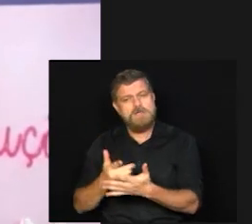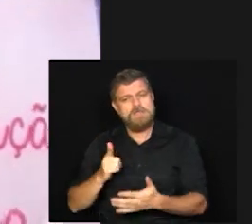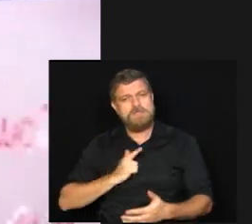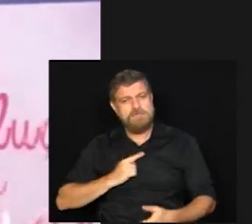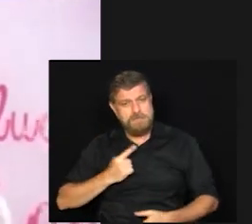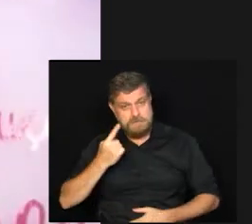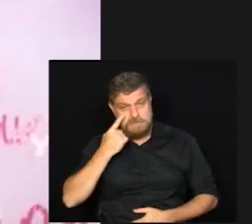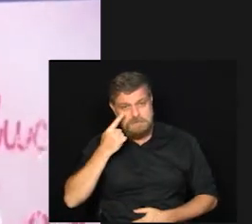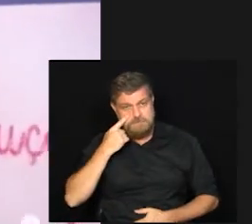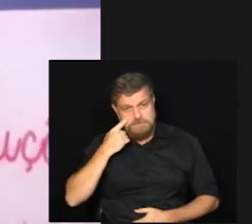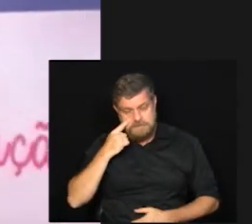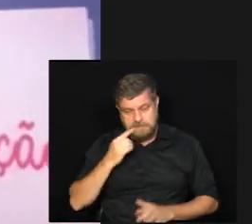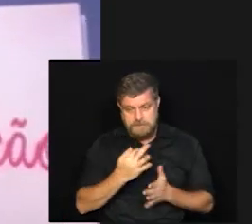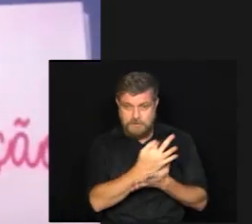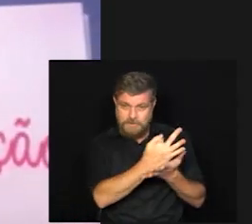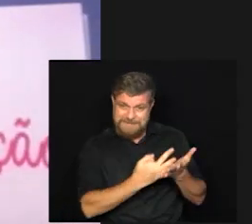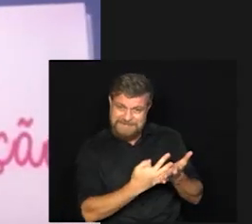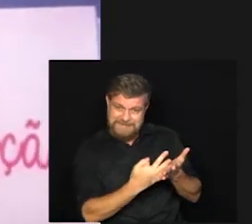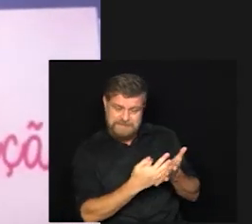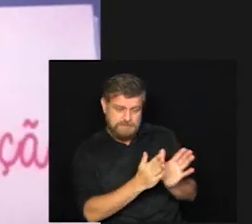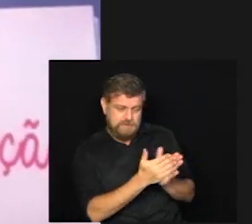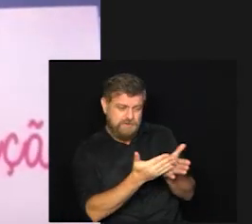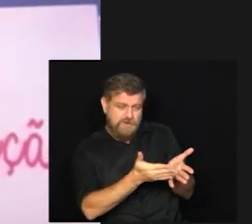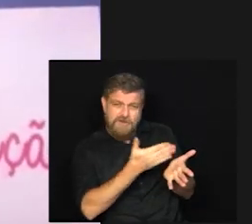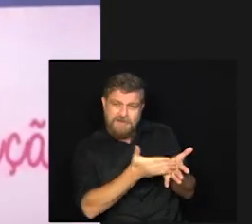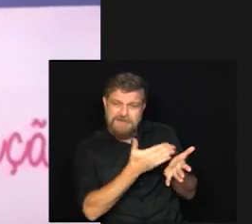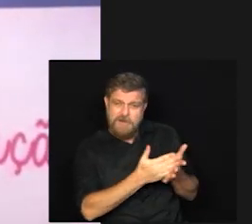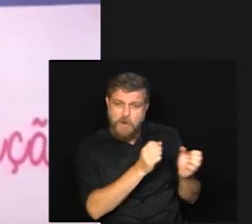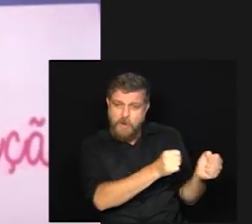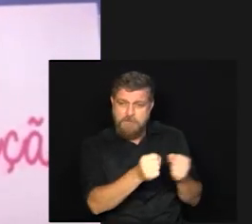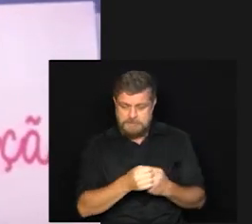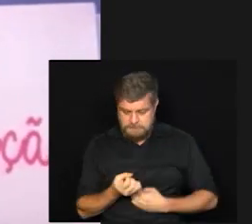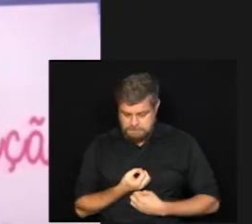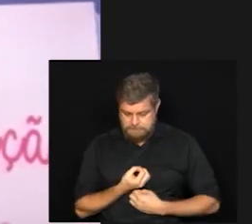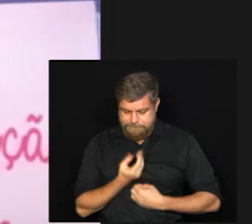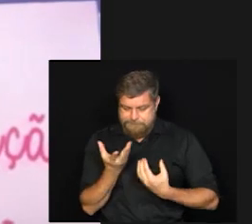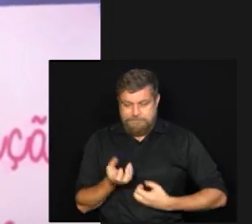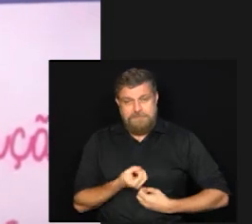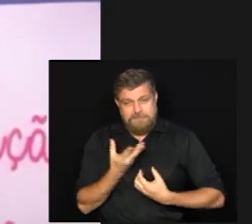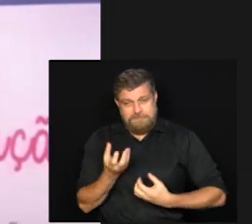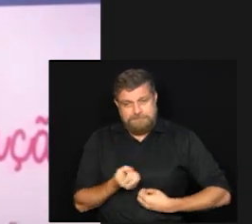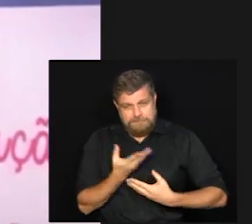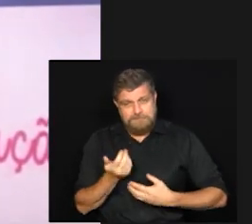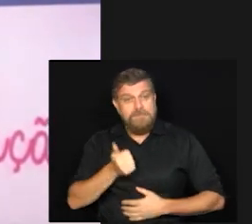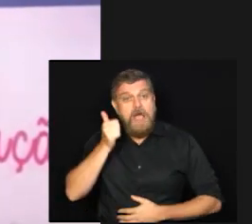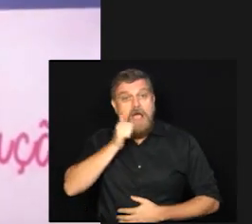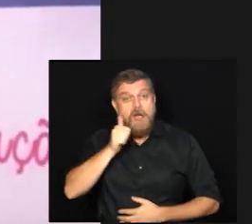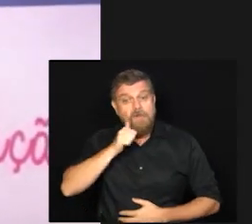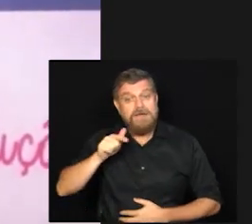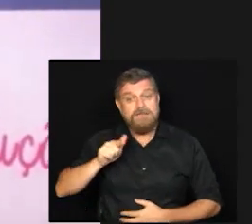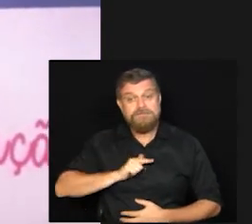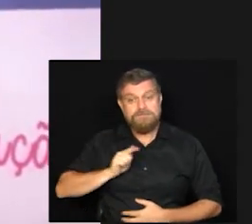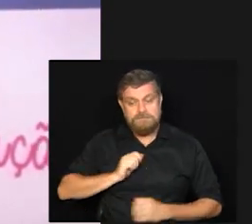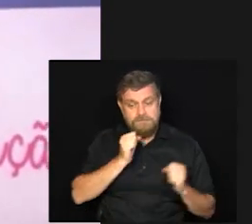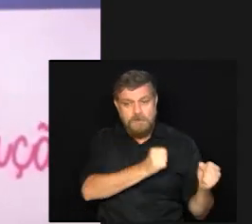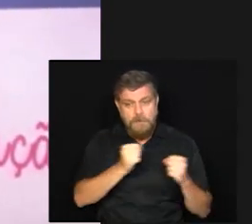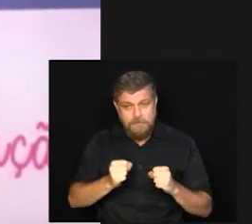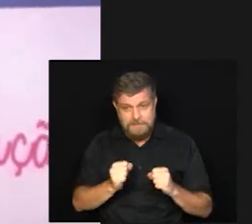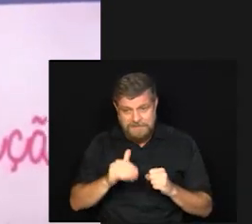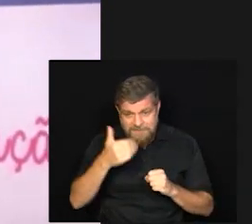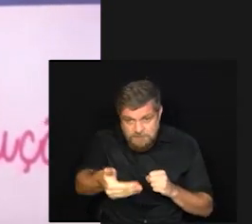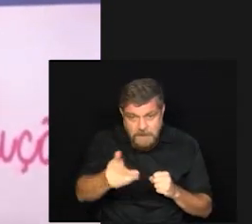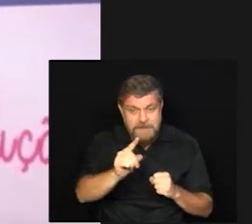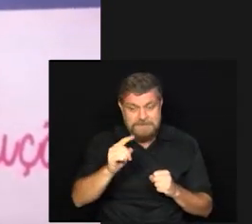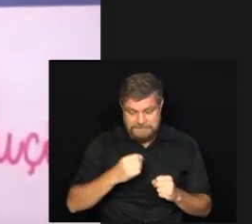vem tratando isso no livro, que o poder é de dentro para fora. E o poder da mulher, ele é de dentro para